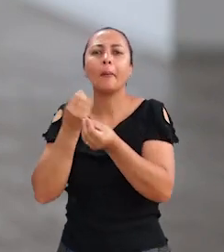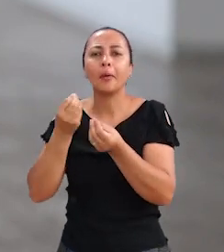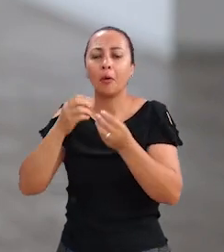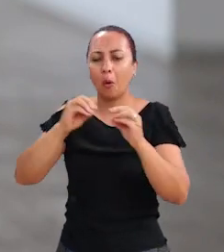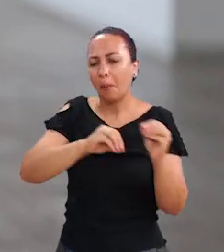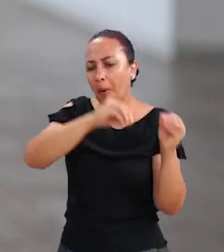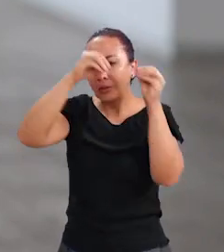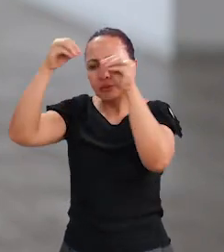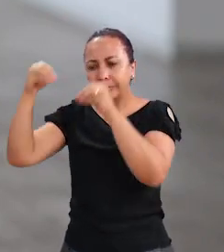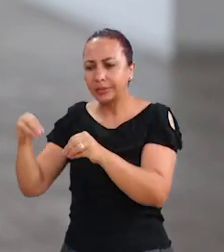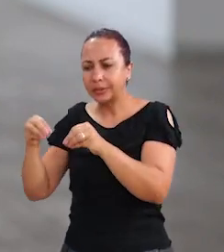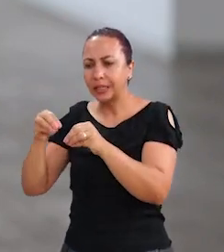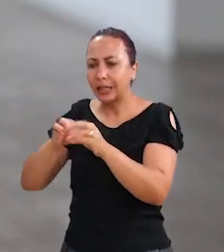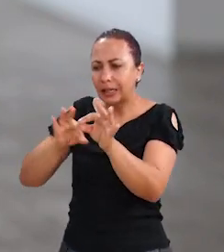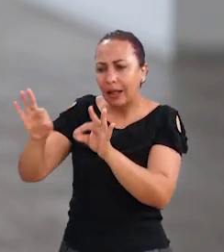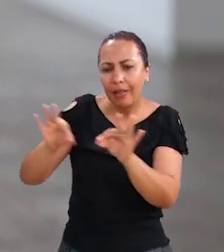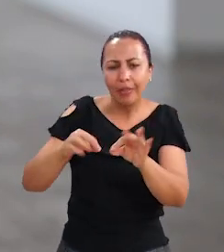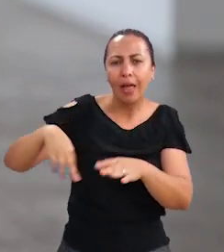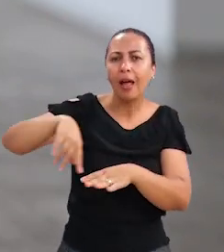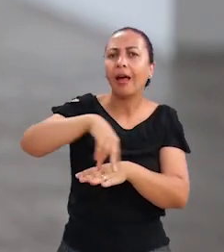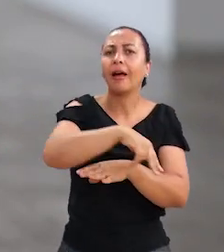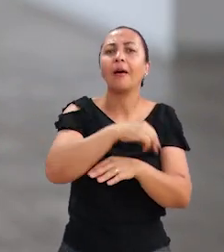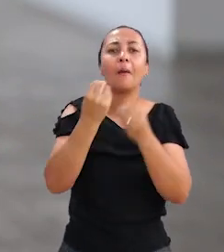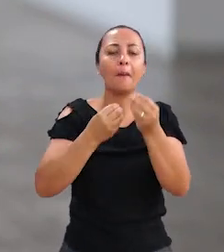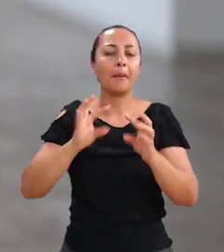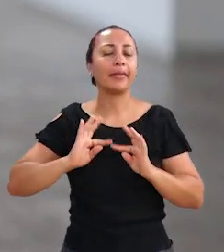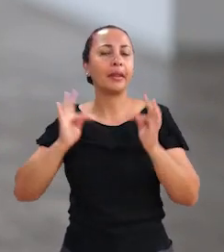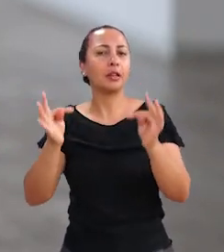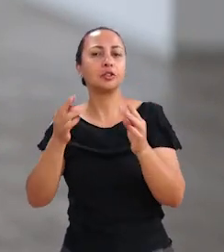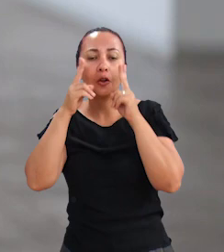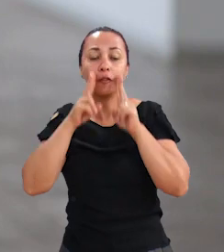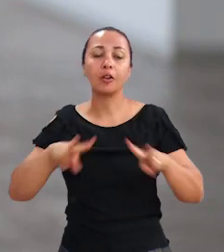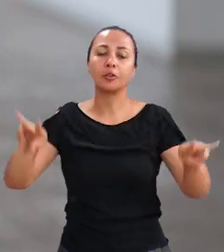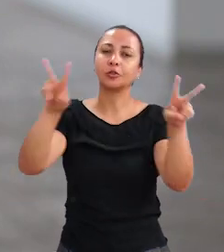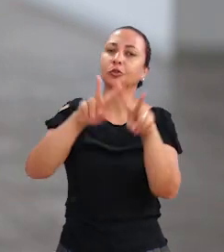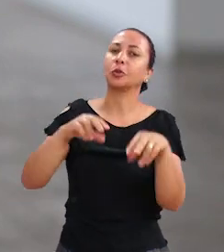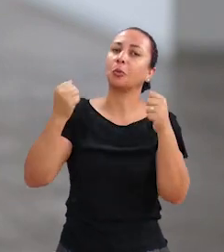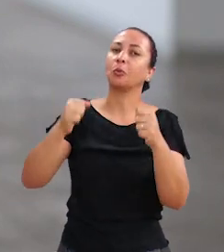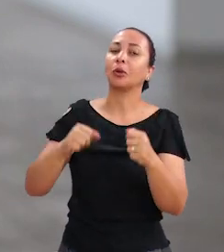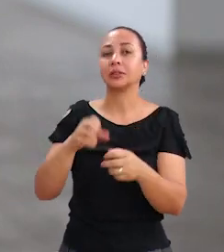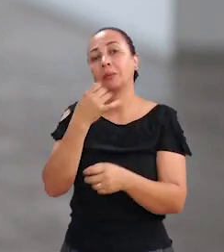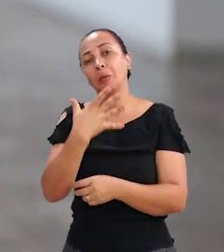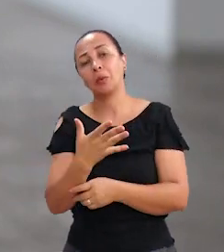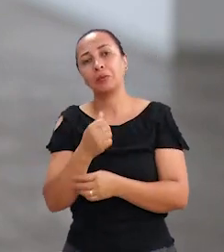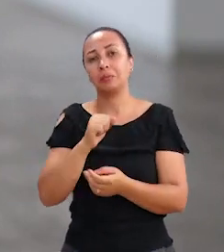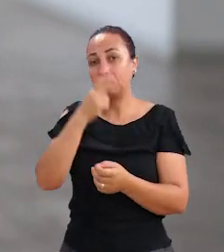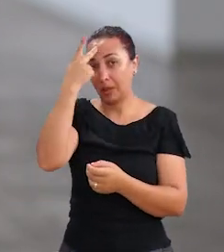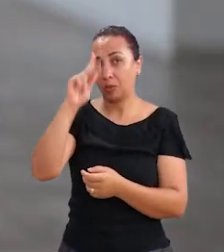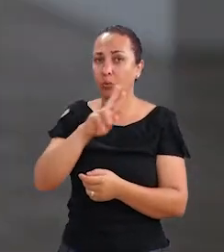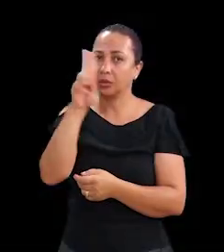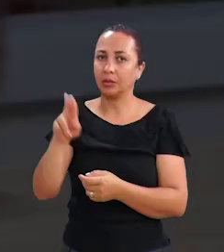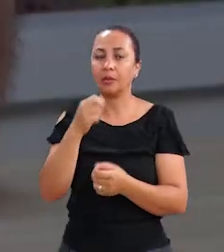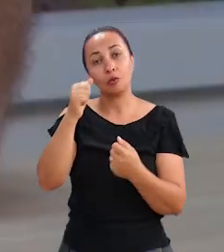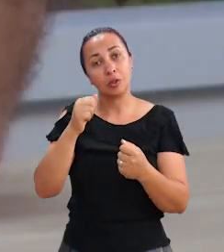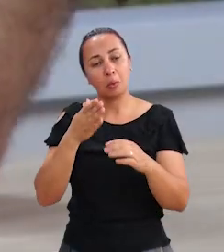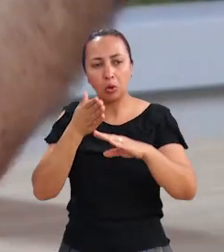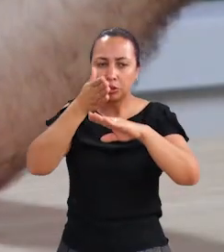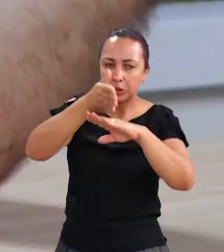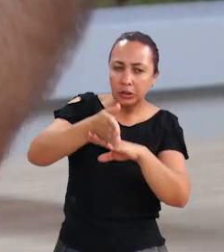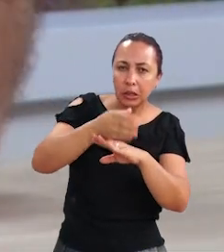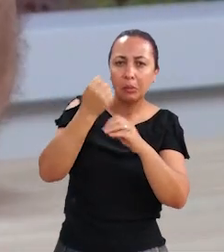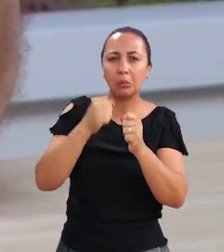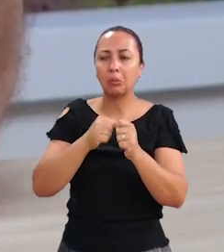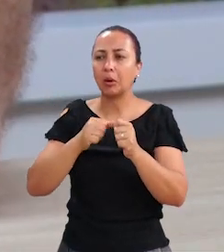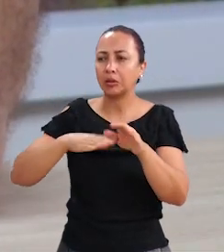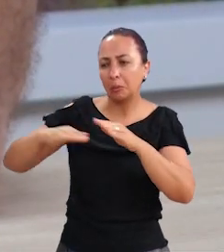caverna, como é que a gente pode se deslocar dentro dessa caverna, que tipo de tecnologias de visualização podem ser interessantes. Você pode